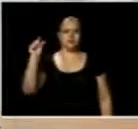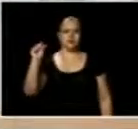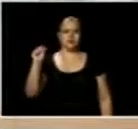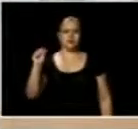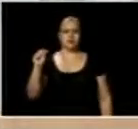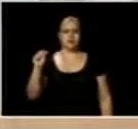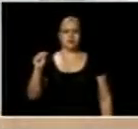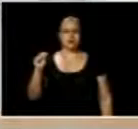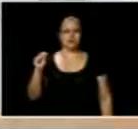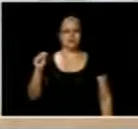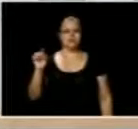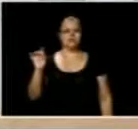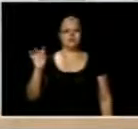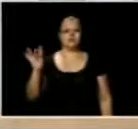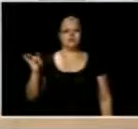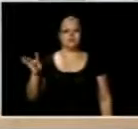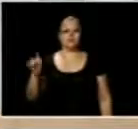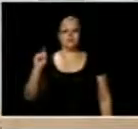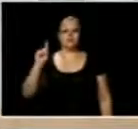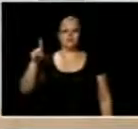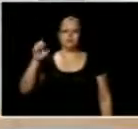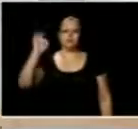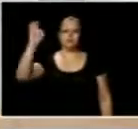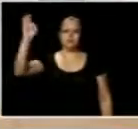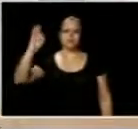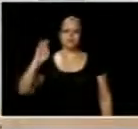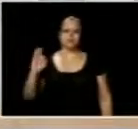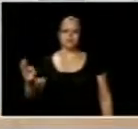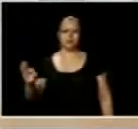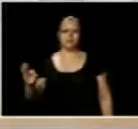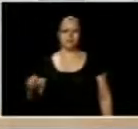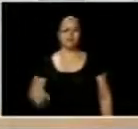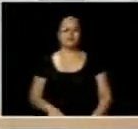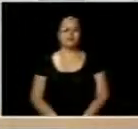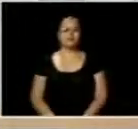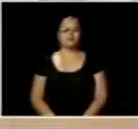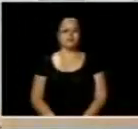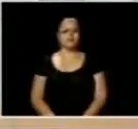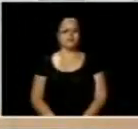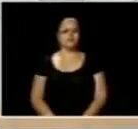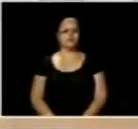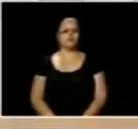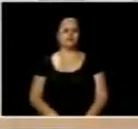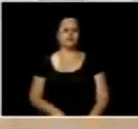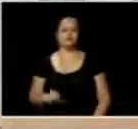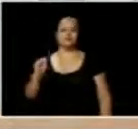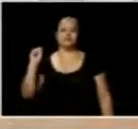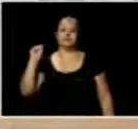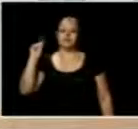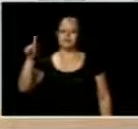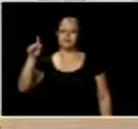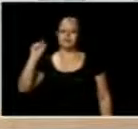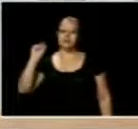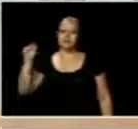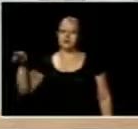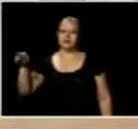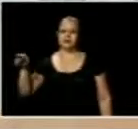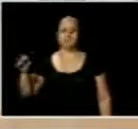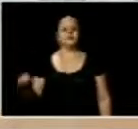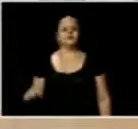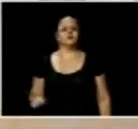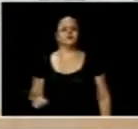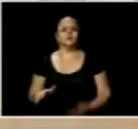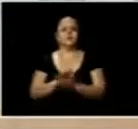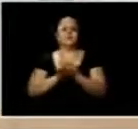Empenhado só 1%, ou seja, pouco mais de R$ 1.000 foi empenhado e nada foi